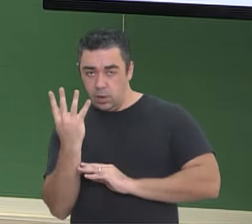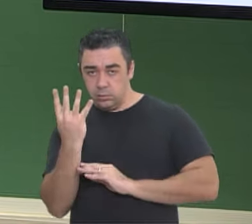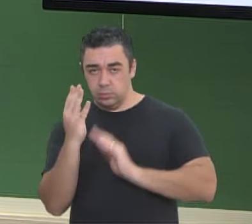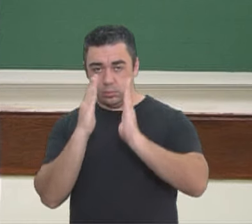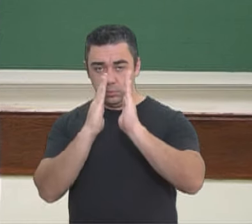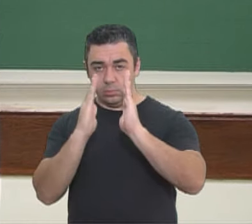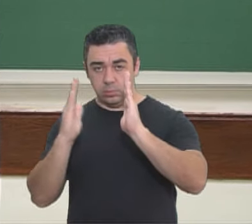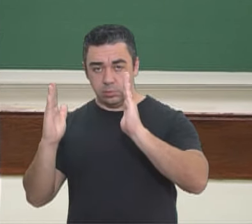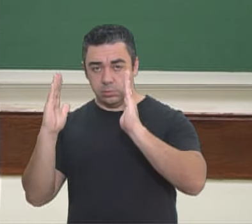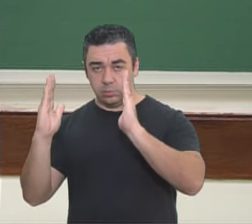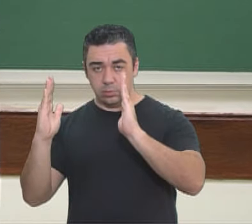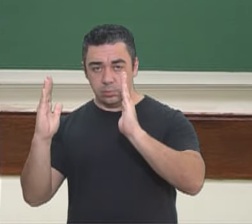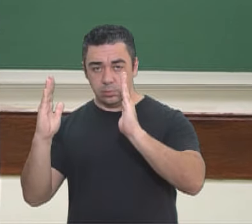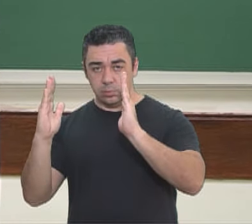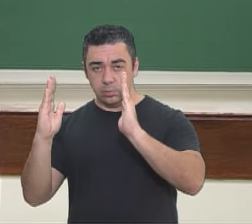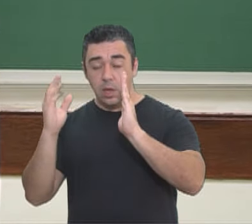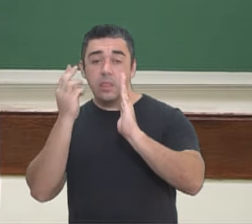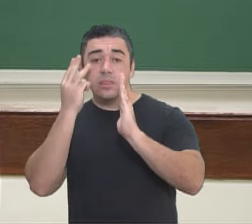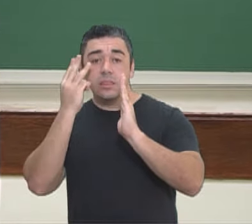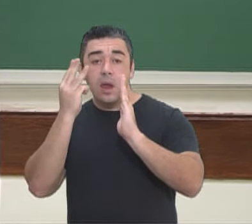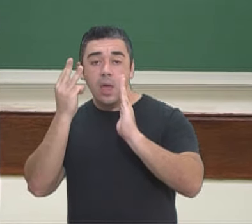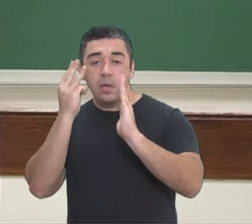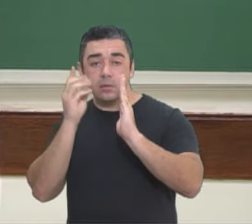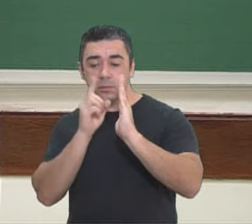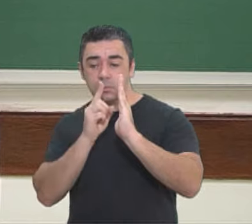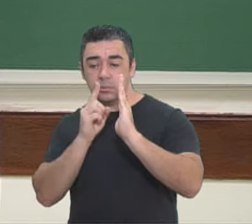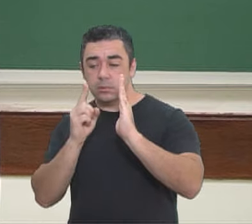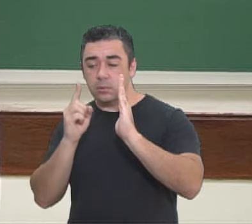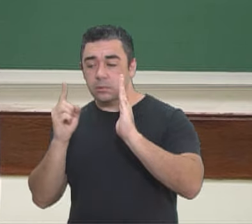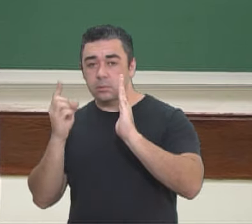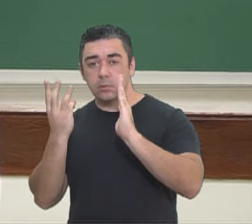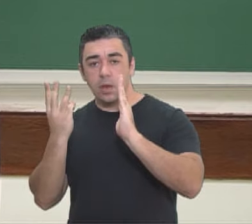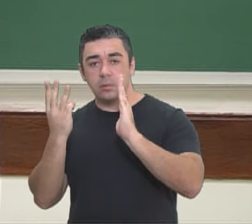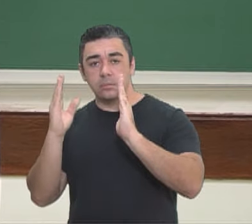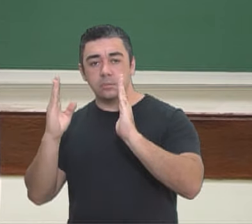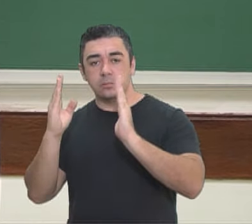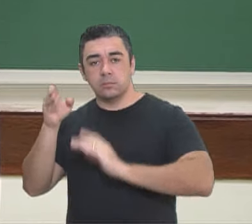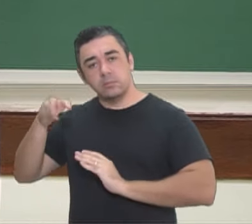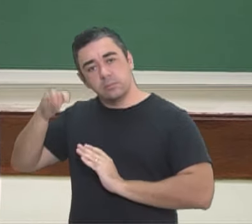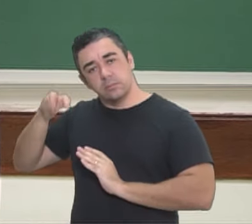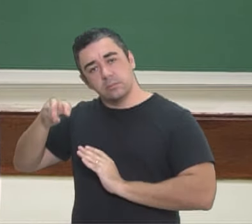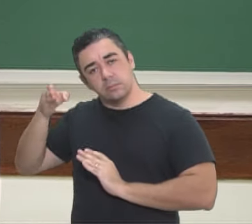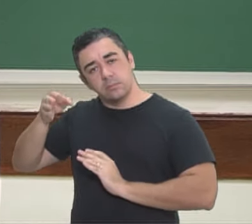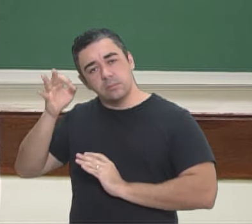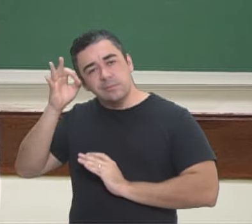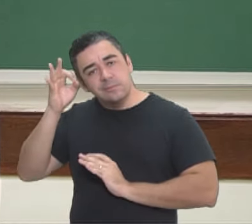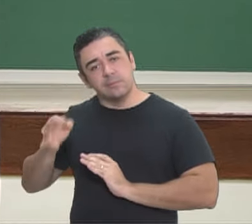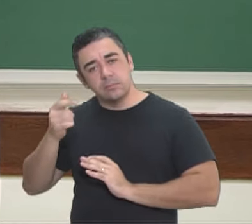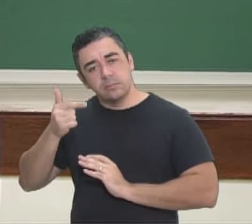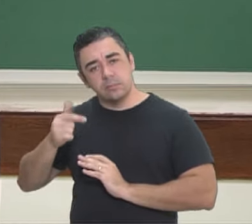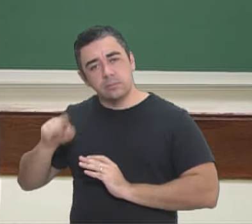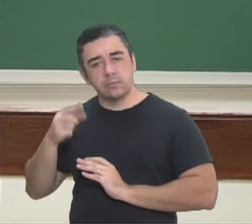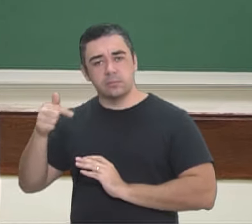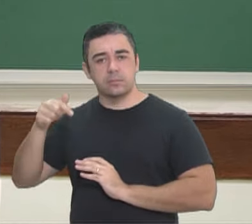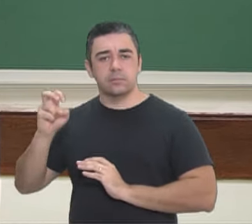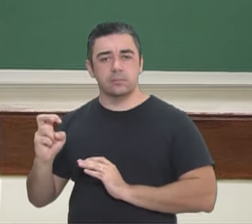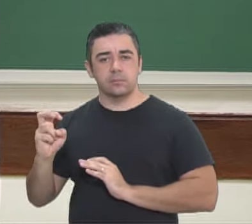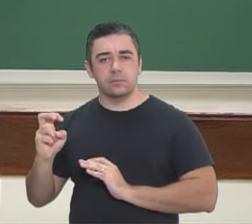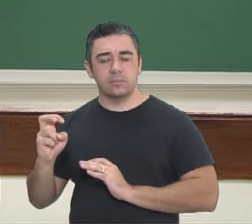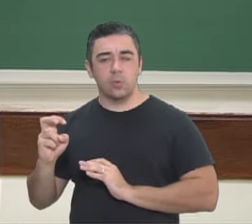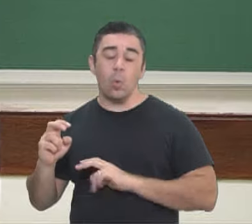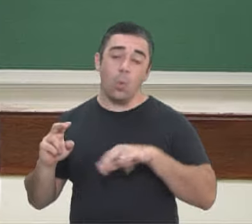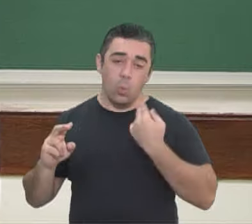partes, certo? Olha só, eu não vou pegar 3 de 4, então 1, 2, 3. Aqui, 2 inteiros e